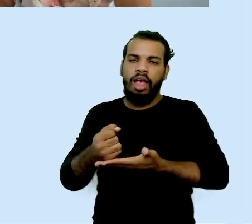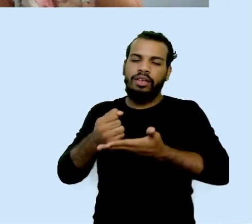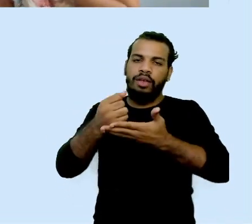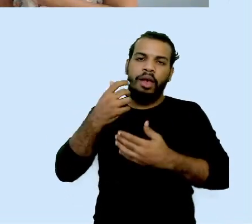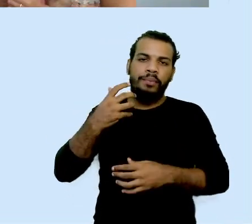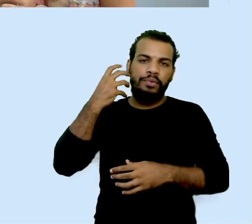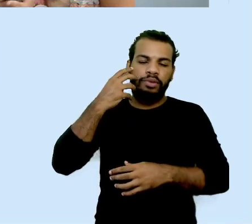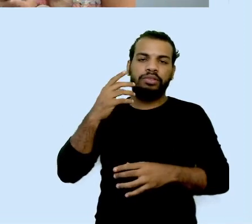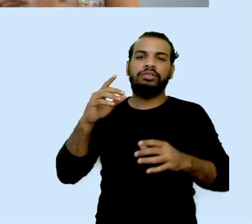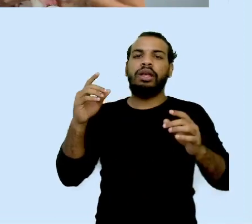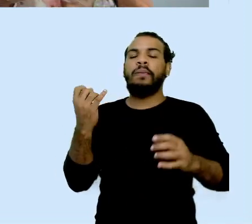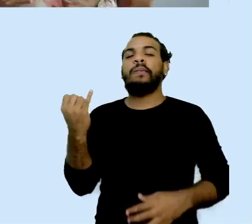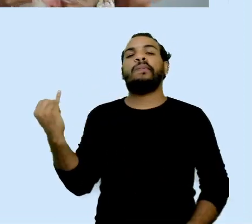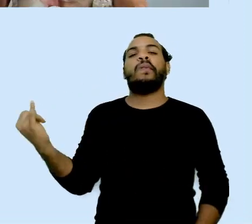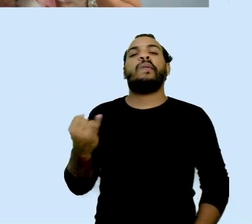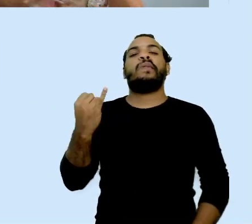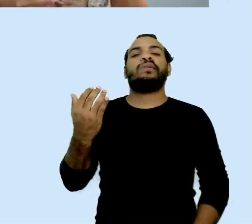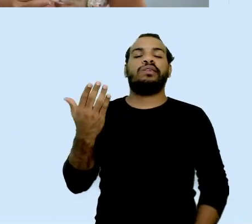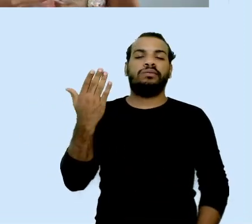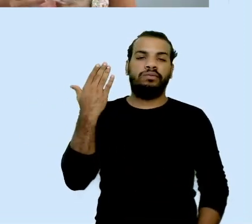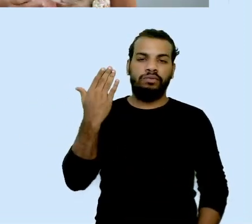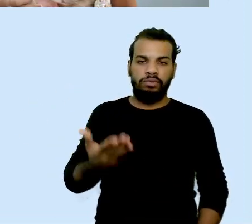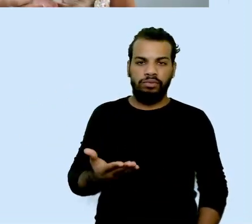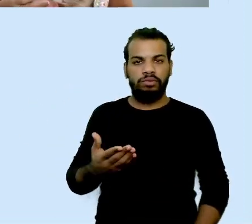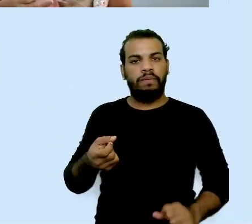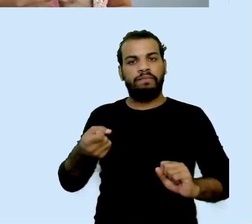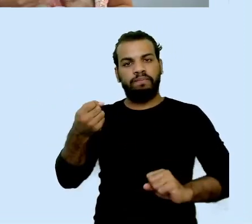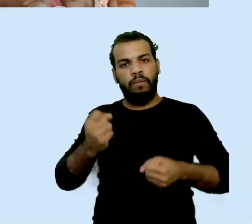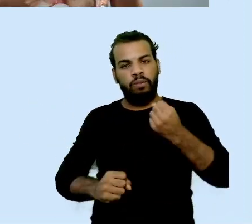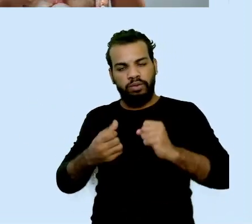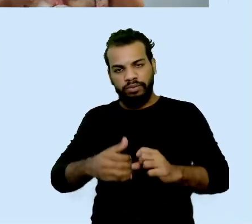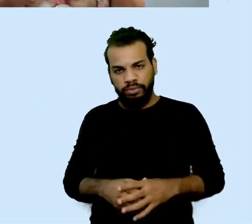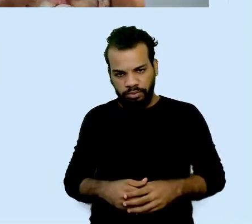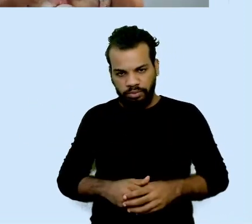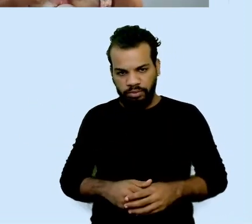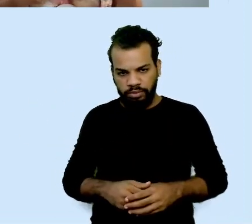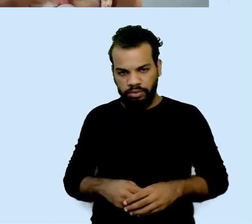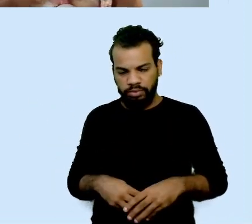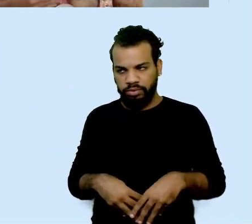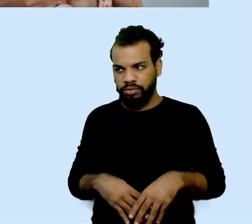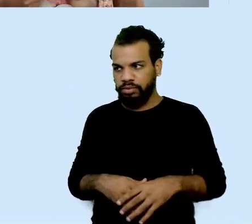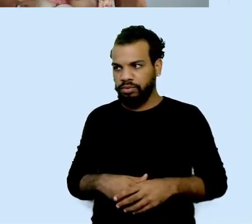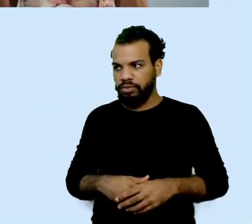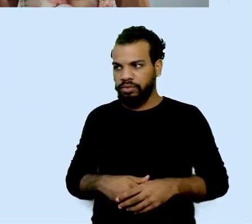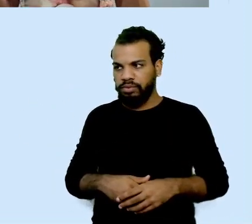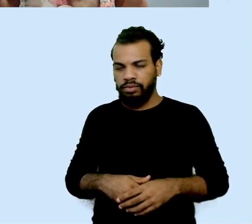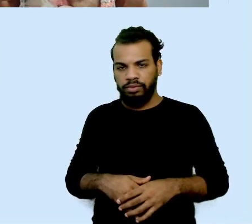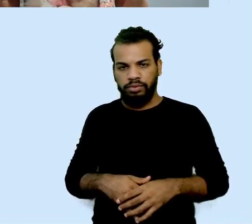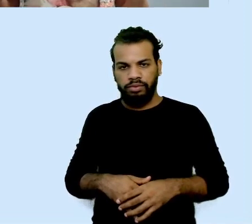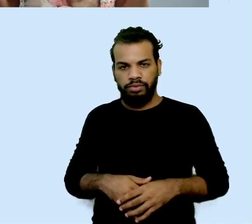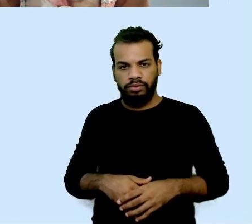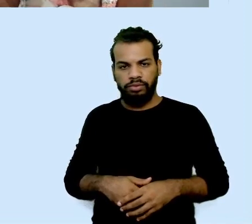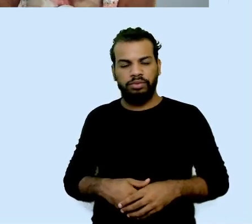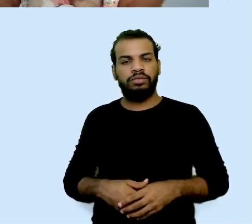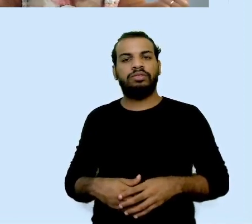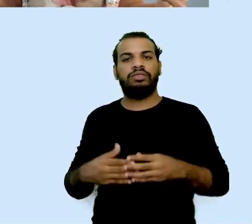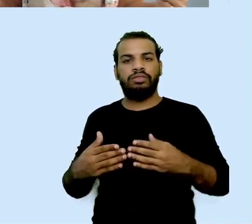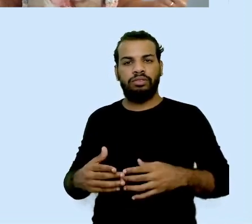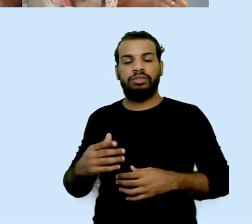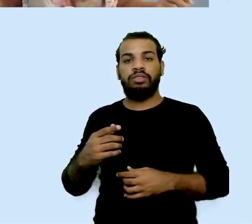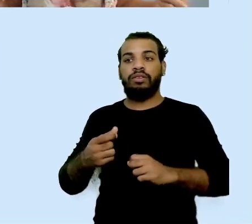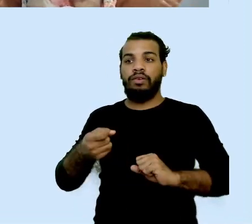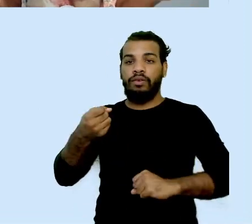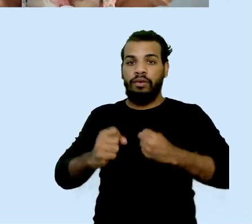se tornasse tão importante ao ponto de virar indústria. E aí o que quando fala em indústria, a gente está falando de